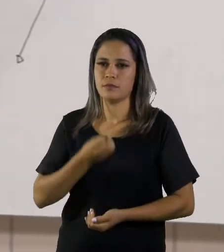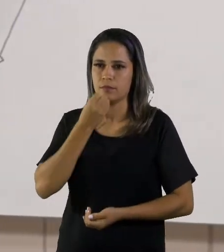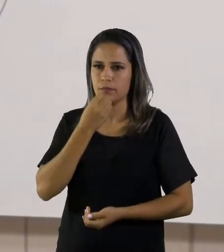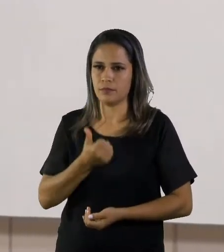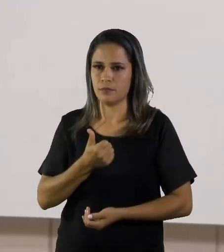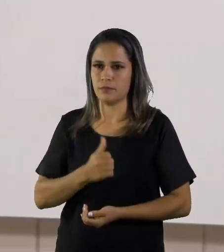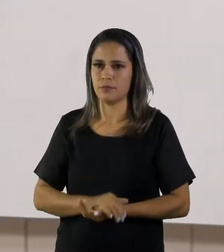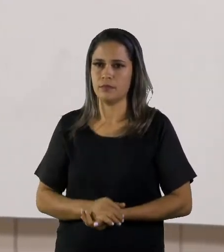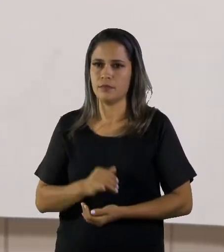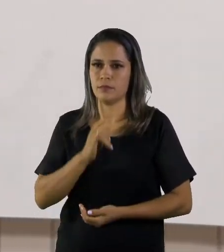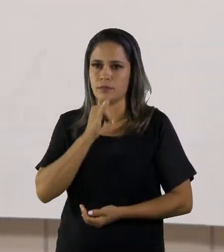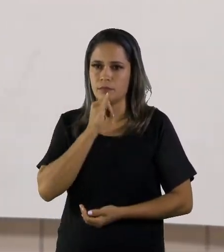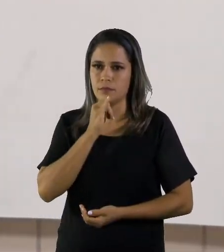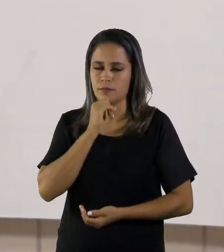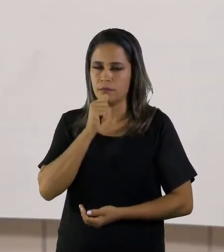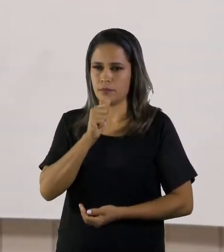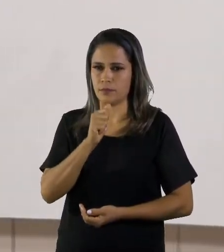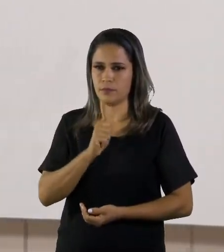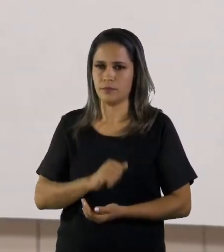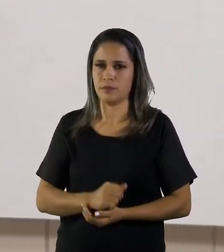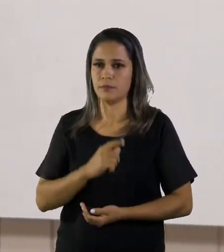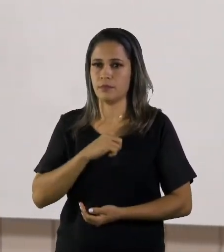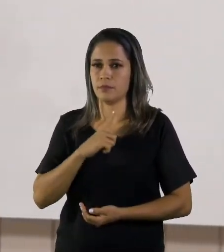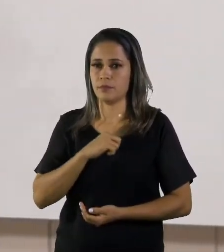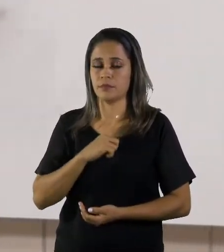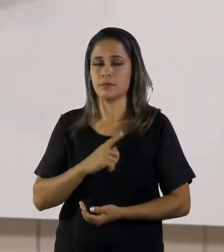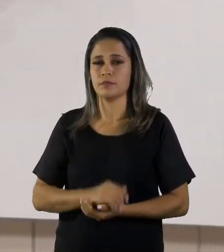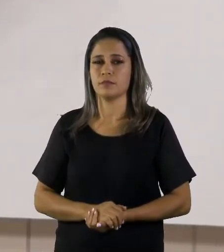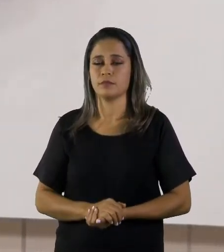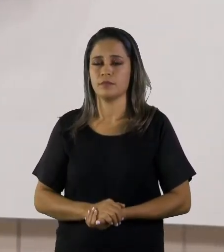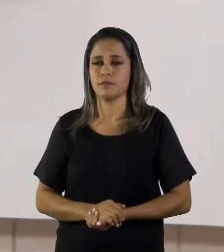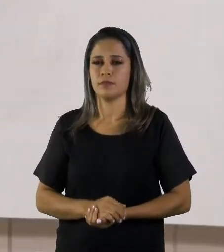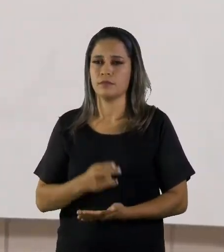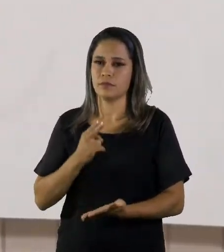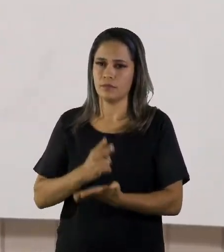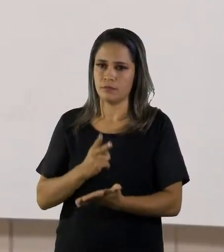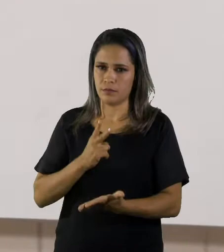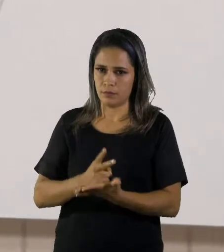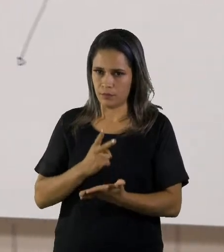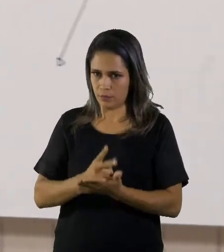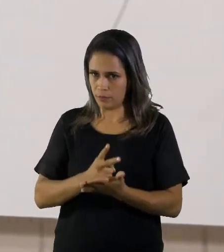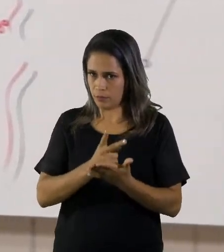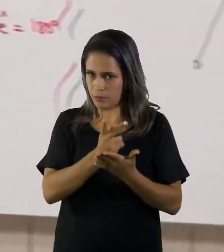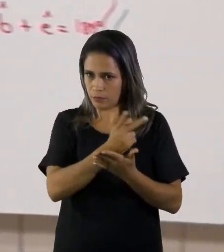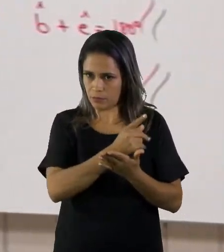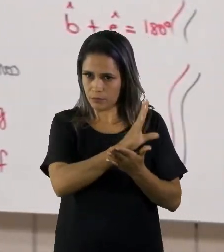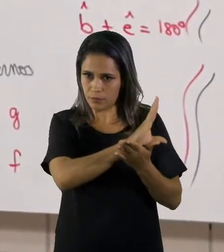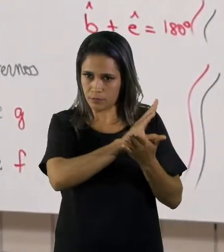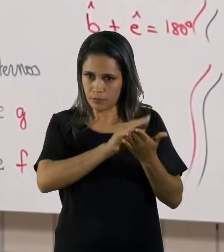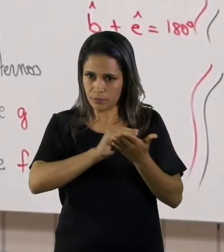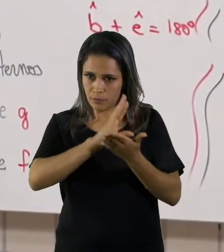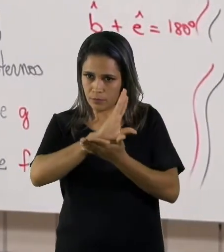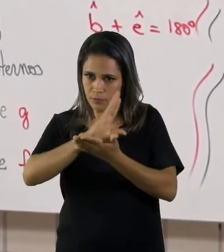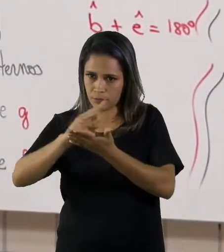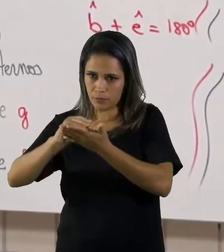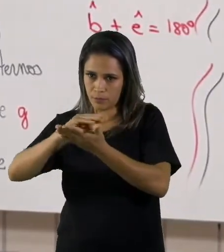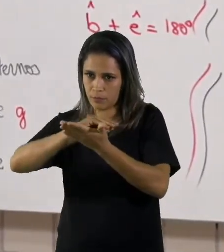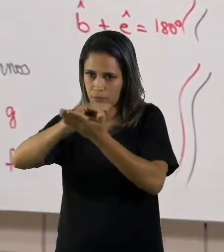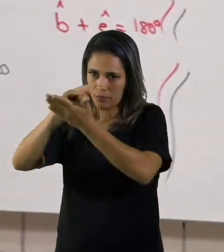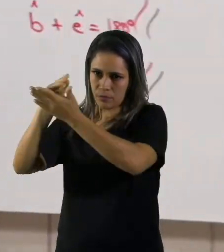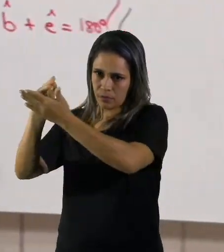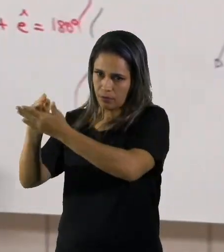Bom, exemplo A. Aqui eu tenho o mesmo desenho, basicamente, dos nossos exemplos,